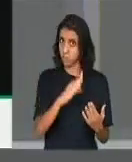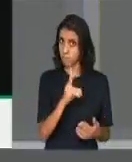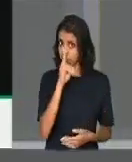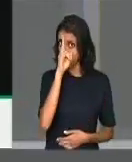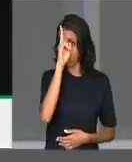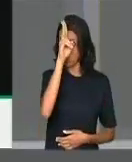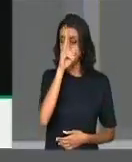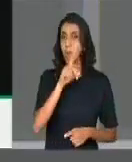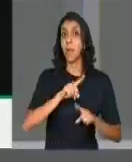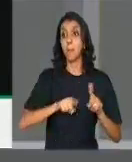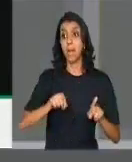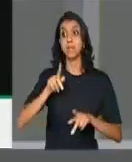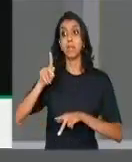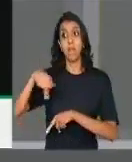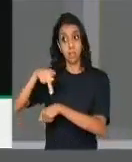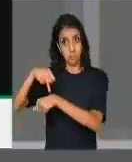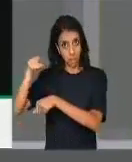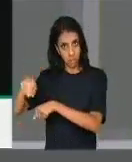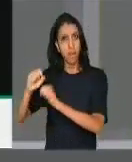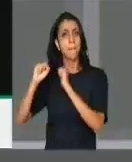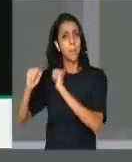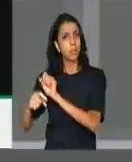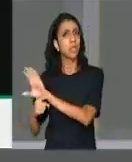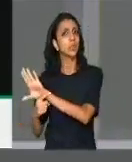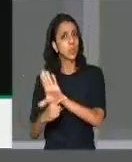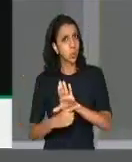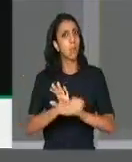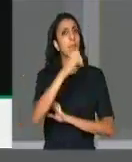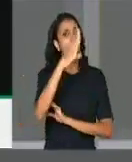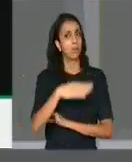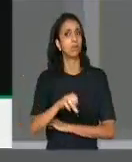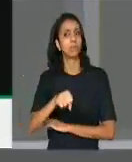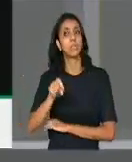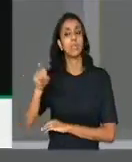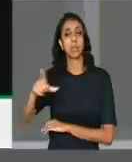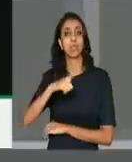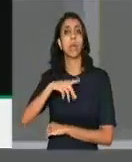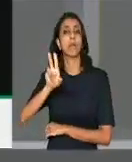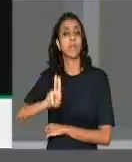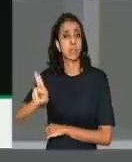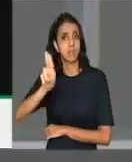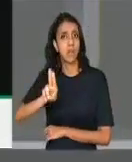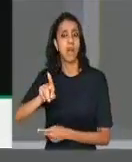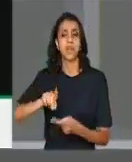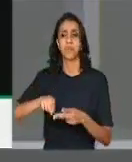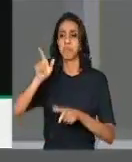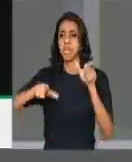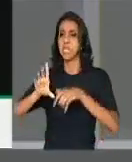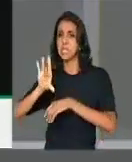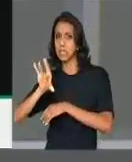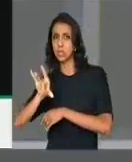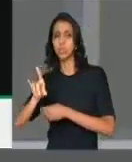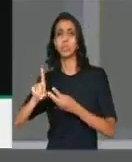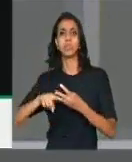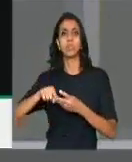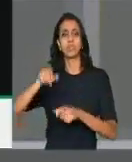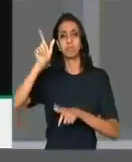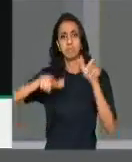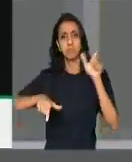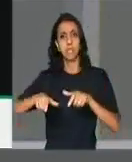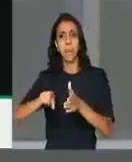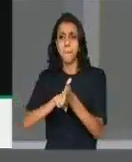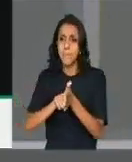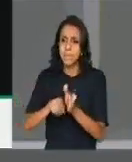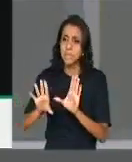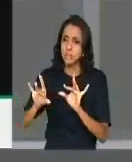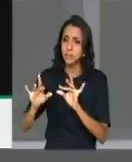têm muito a nos oferecer, né? Tem universidades, cientistas, pesquisas